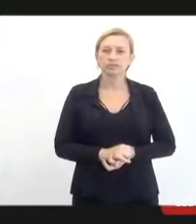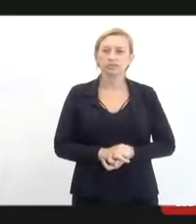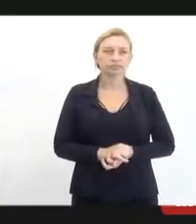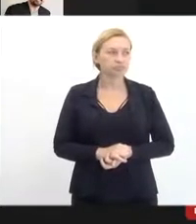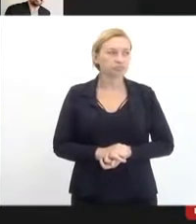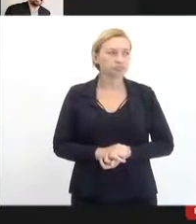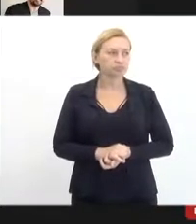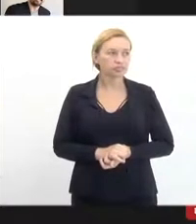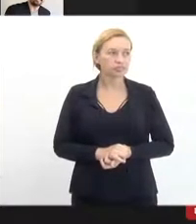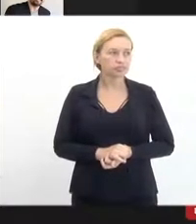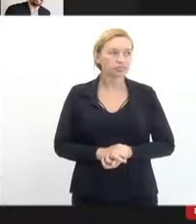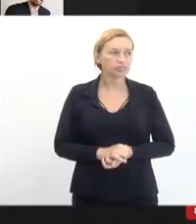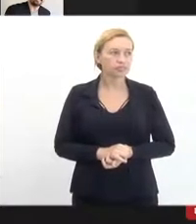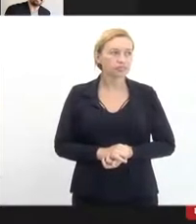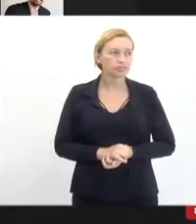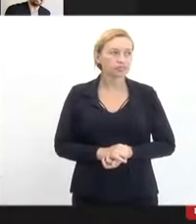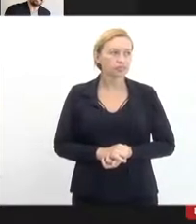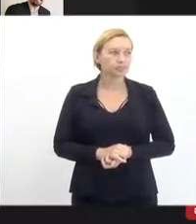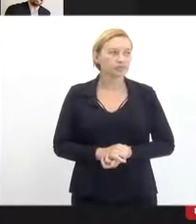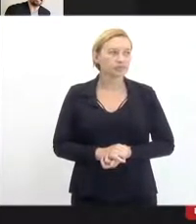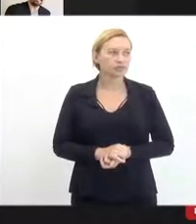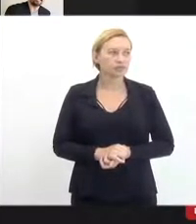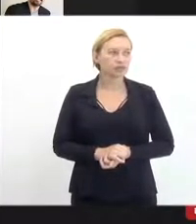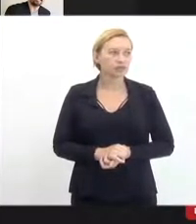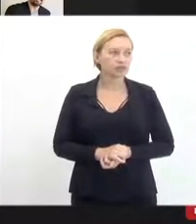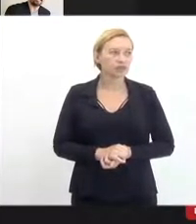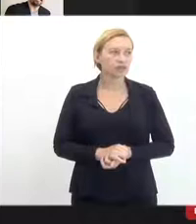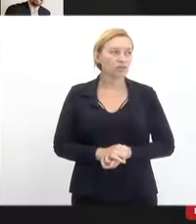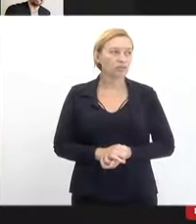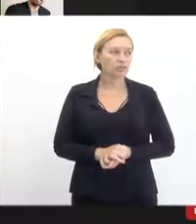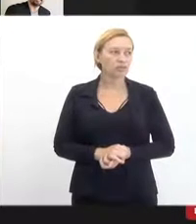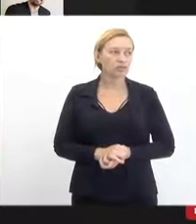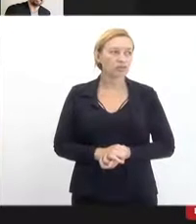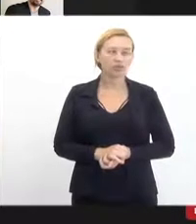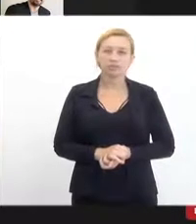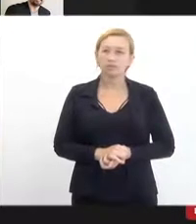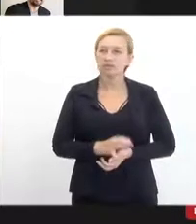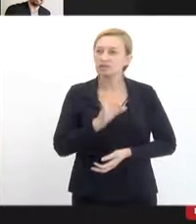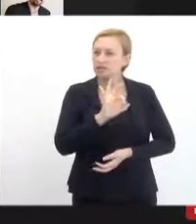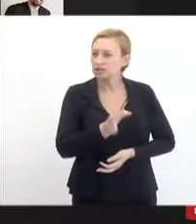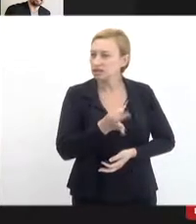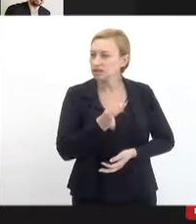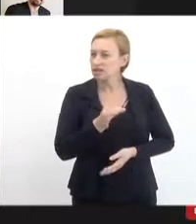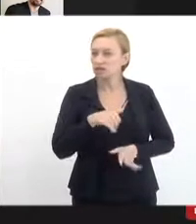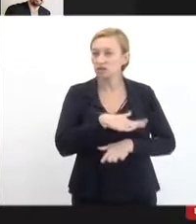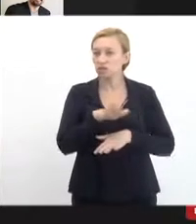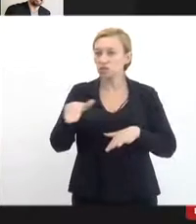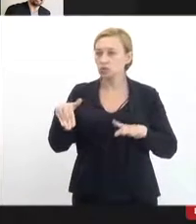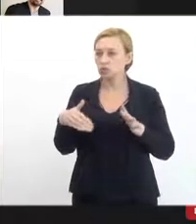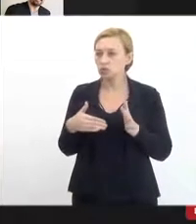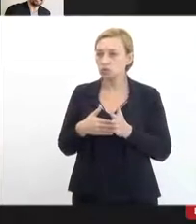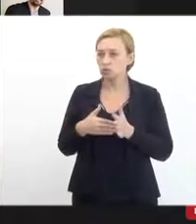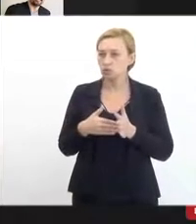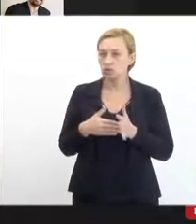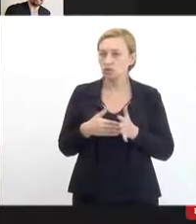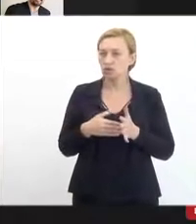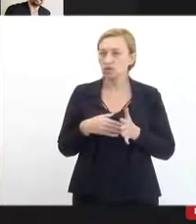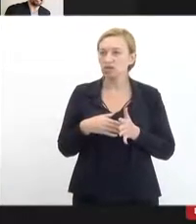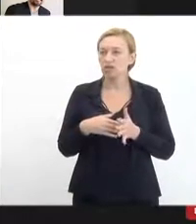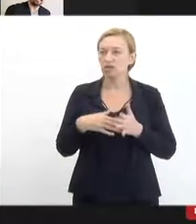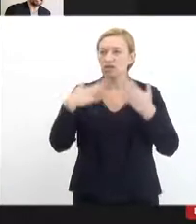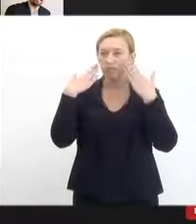Me faz cada vez mais ter certeza que todas essas postergações feitas